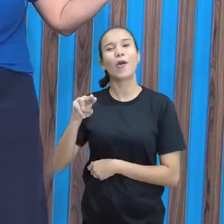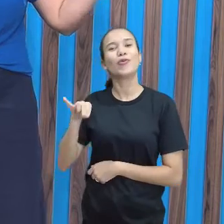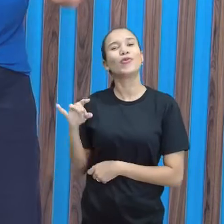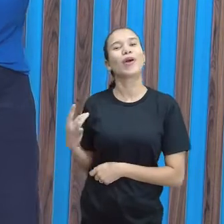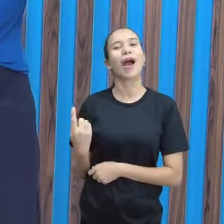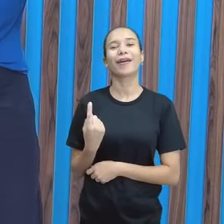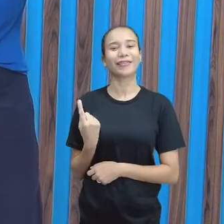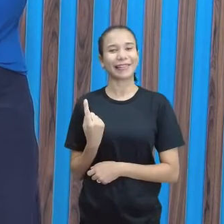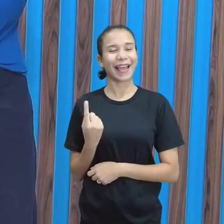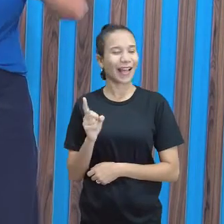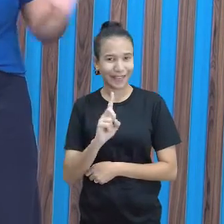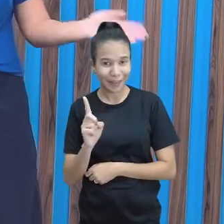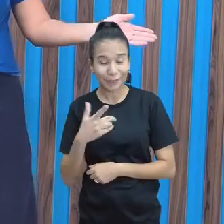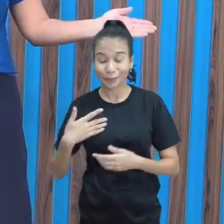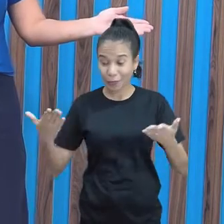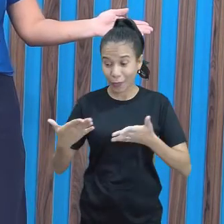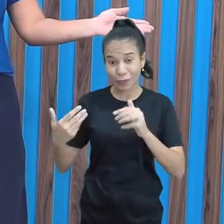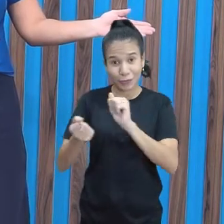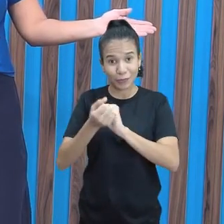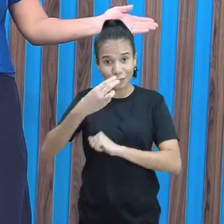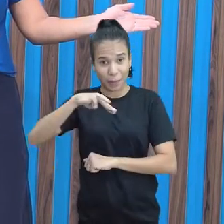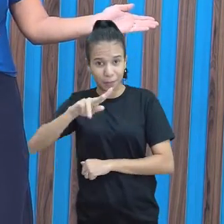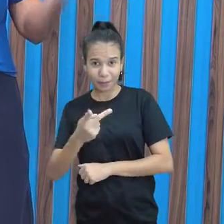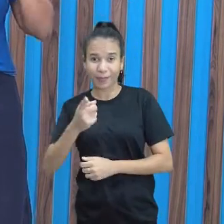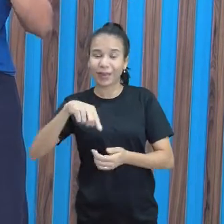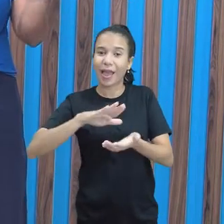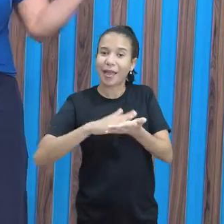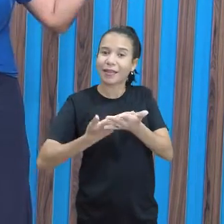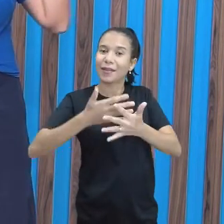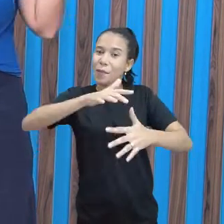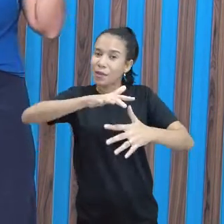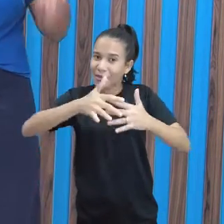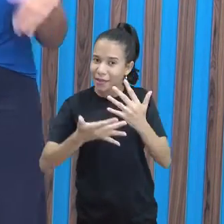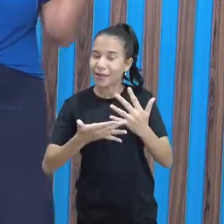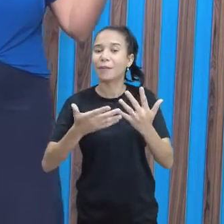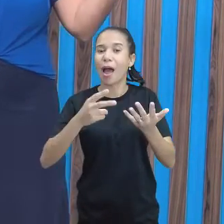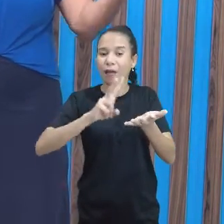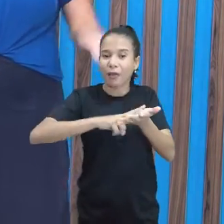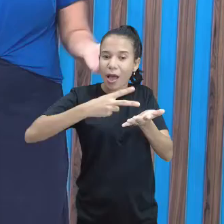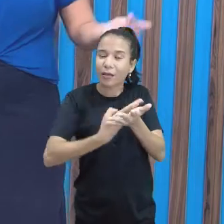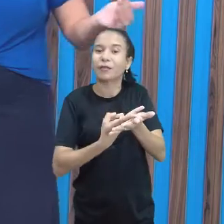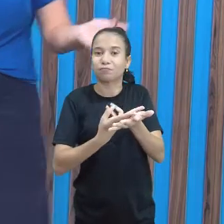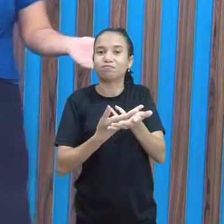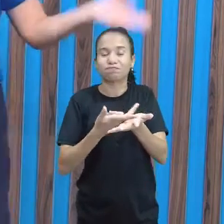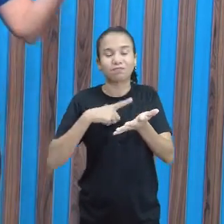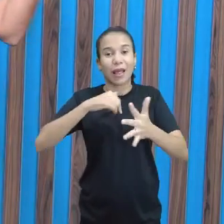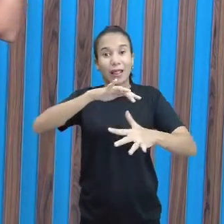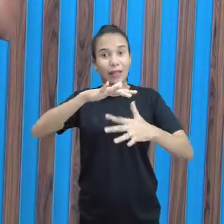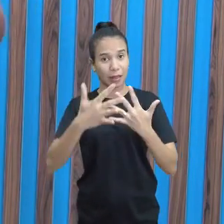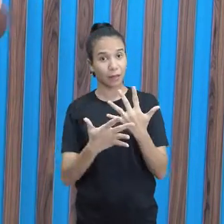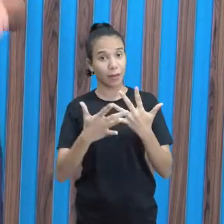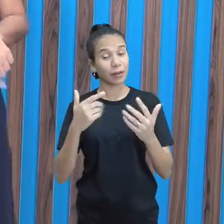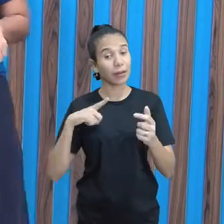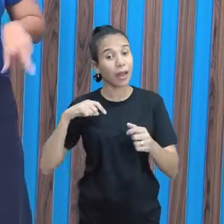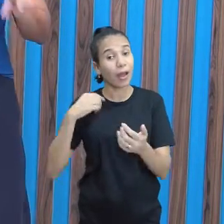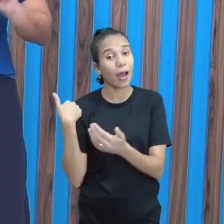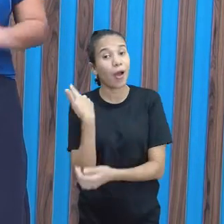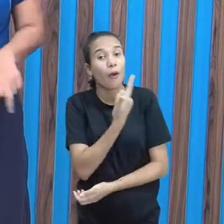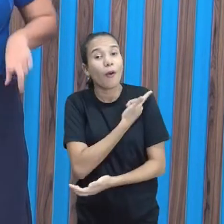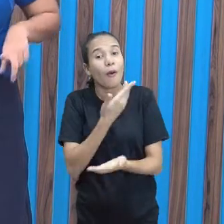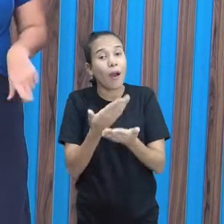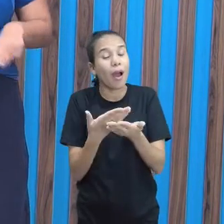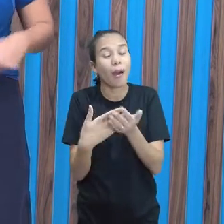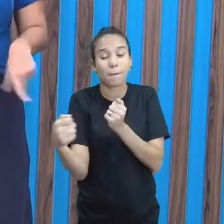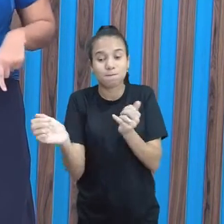sozinha. Hoje temos a Helena, que fará maravilhosamente bem a nossa tradução para Libras, o que torna nossas aulas muito